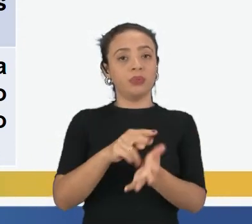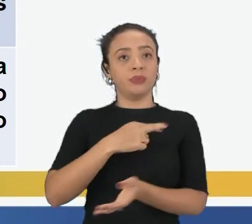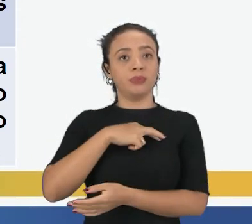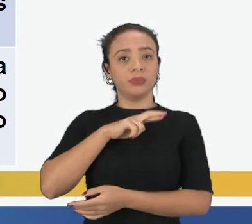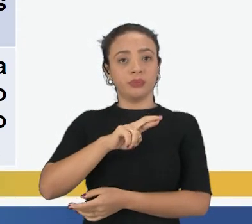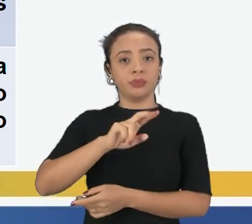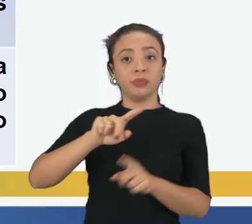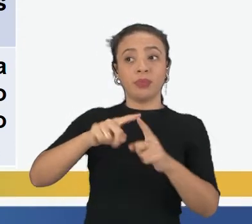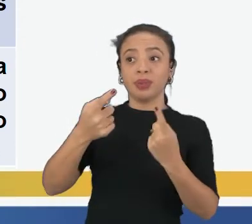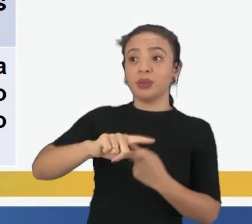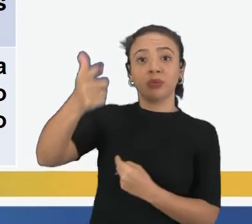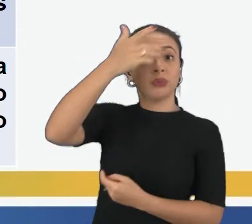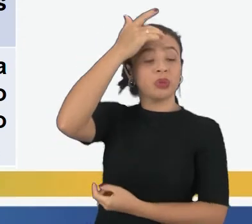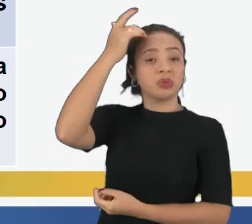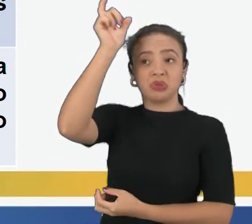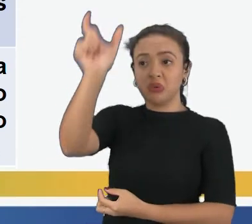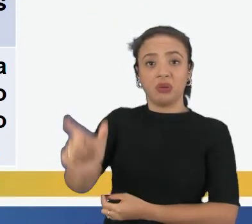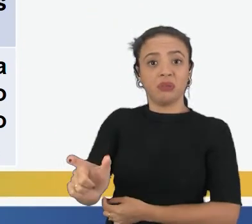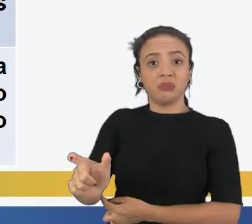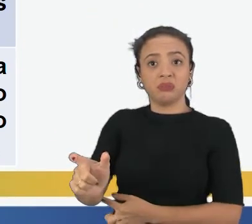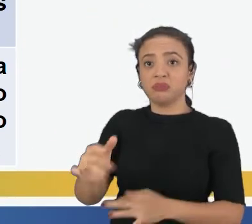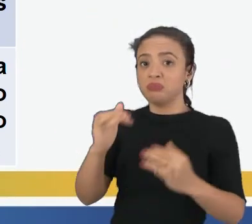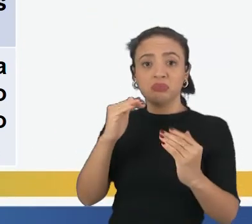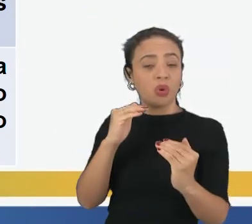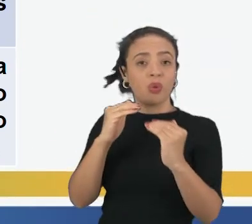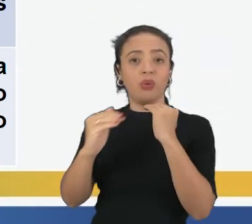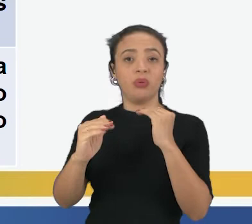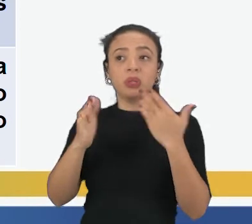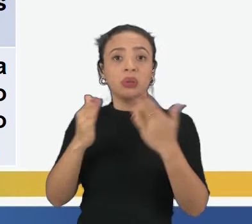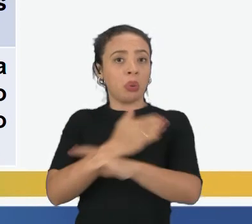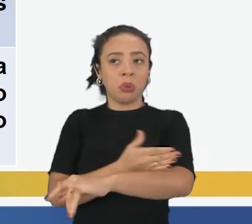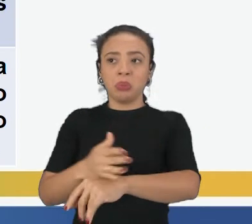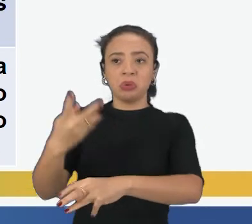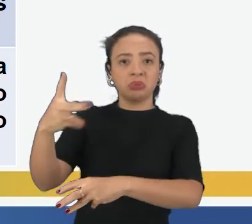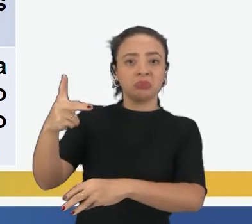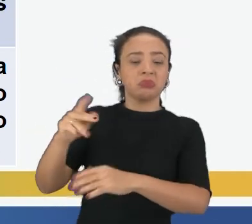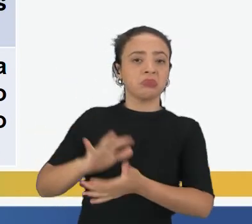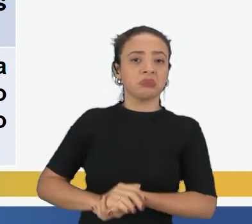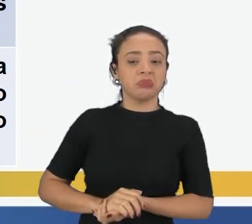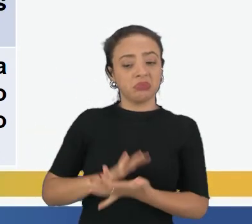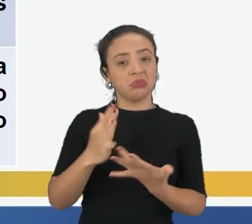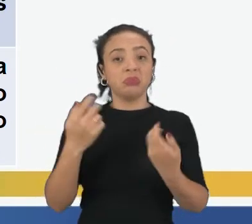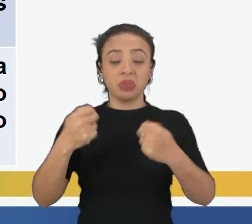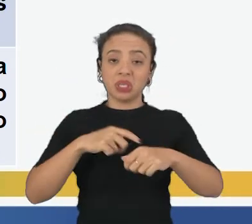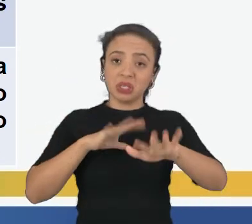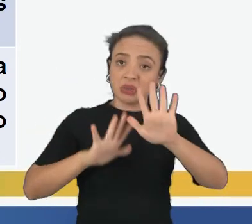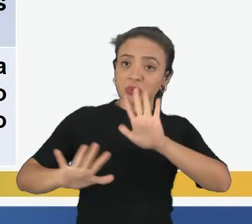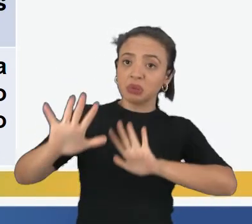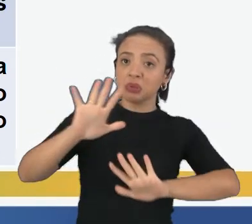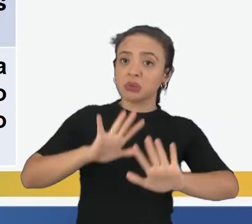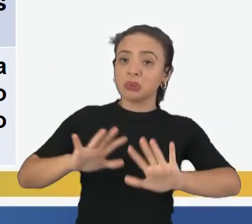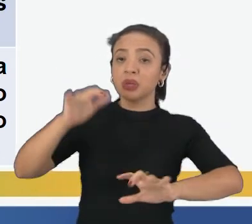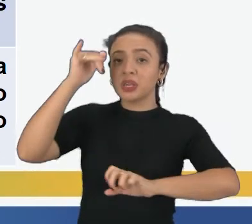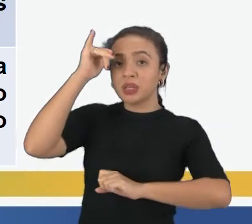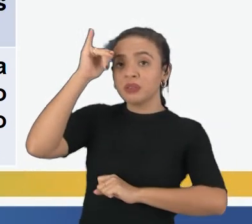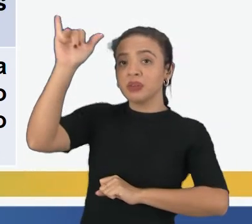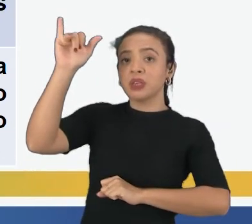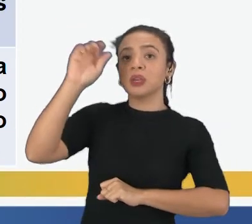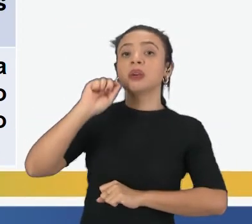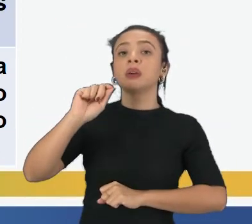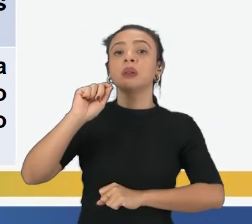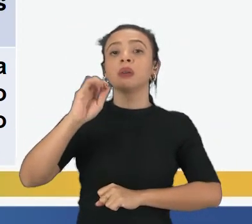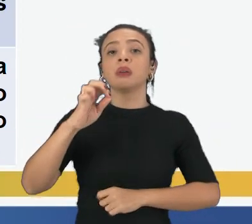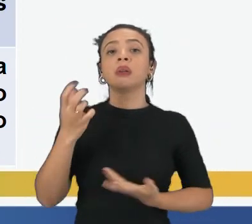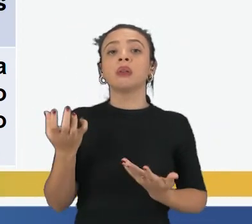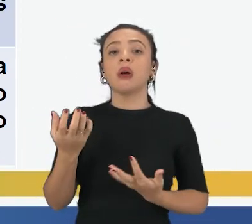mas a outra não tem religião então aquele comportamento para ela entendeu a gente não tem muito cuidado com isso para não ficar não é